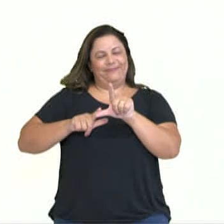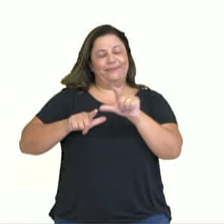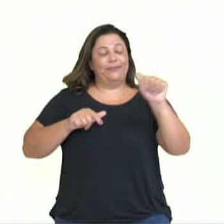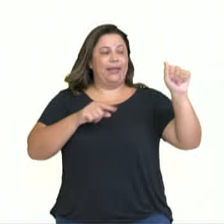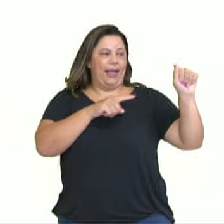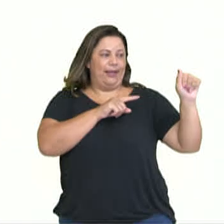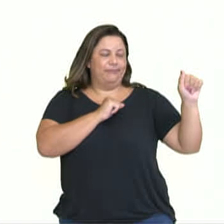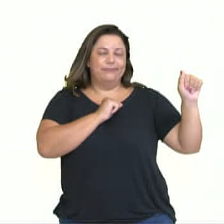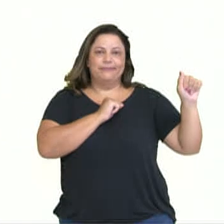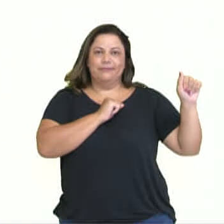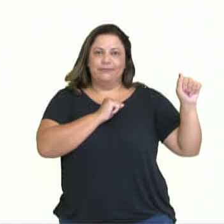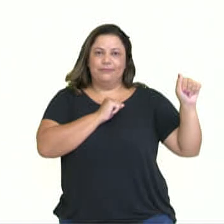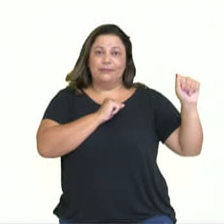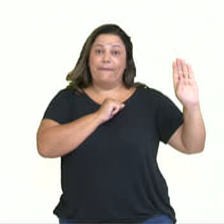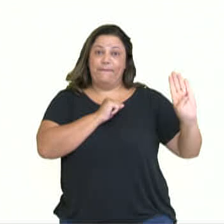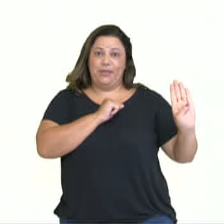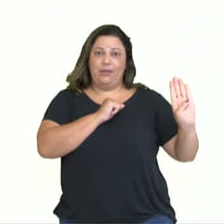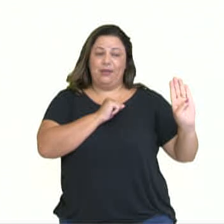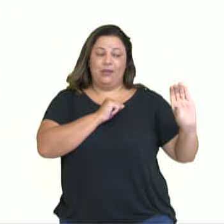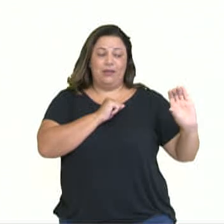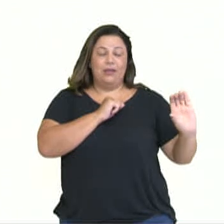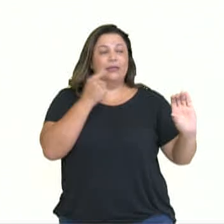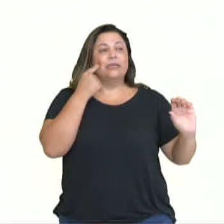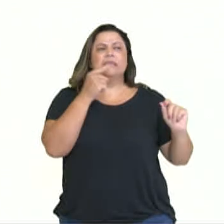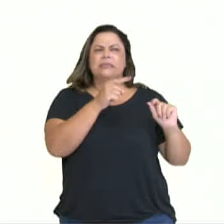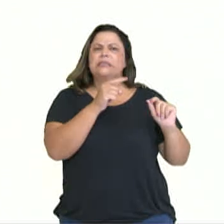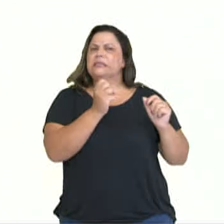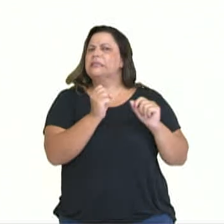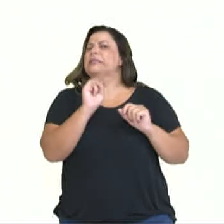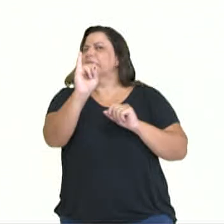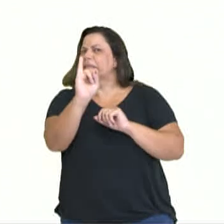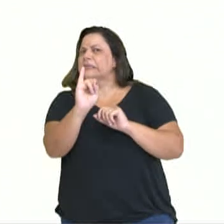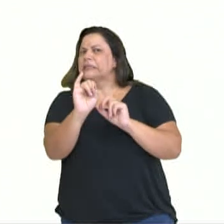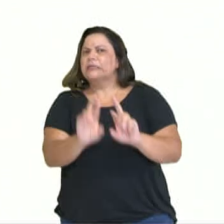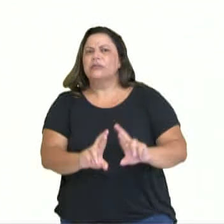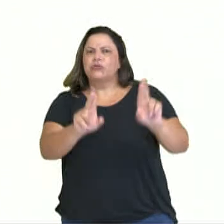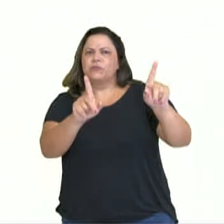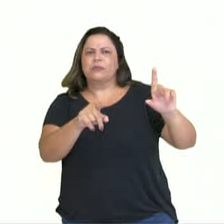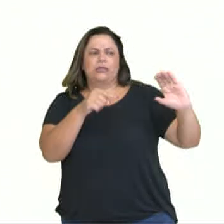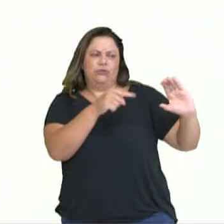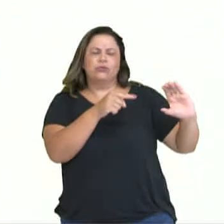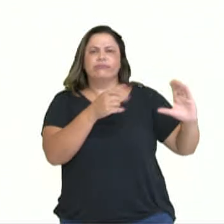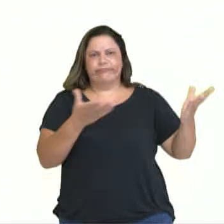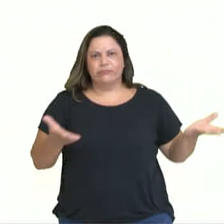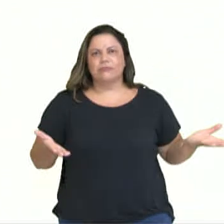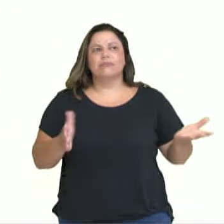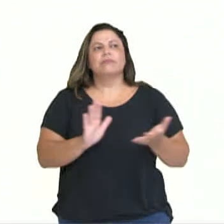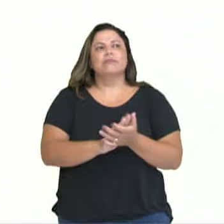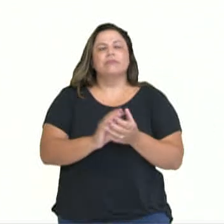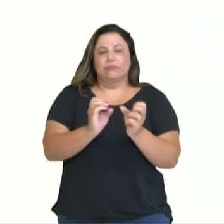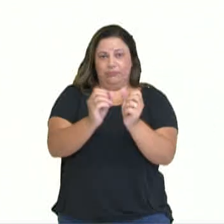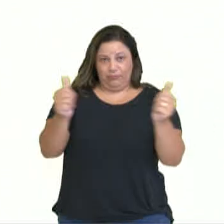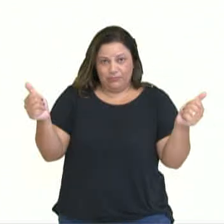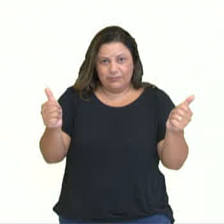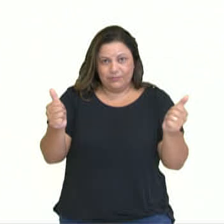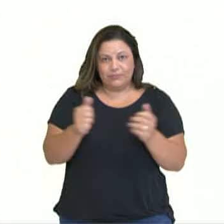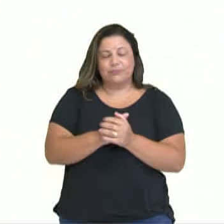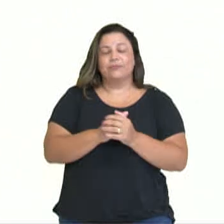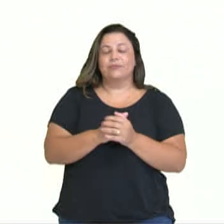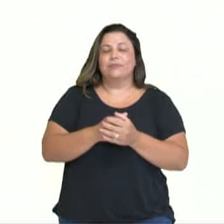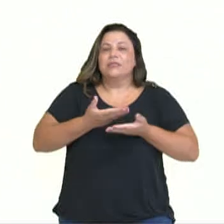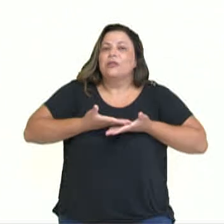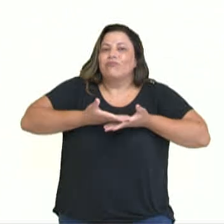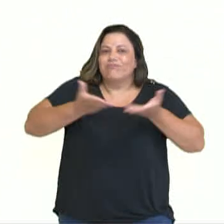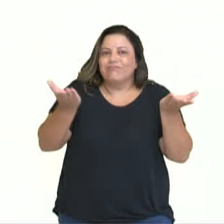A, letra B, e se aparecer uma rima diferente, eu acrescento o C, tá bom? Então, compartilhe com seus